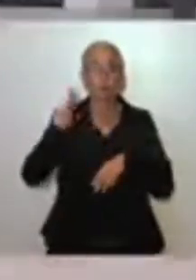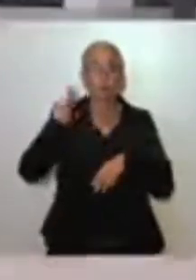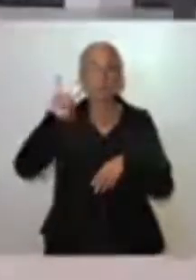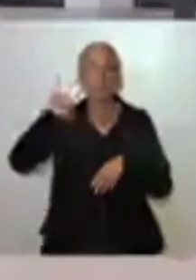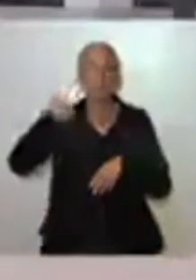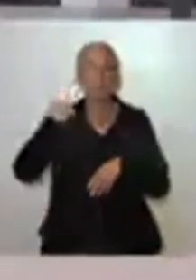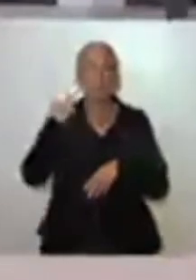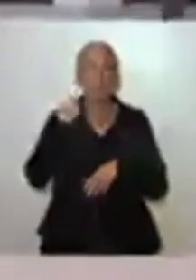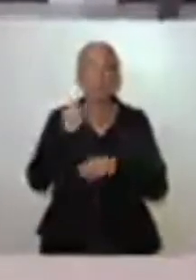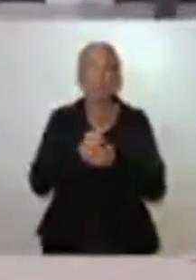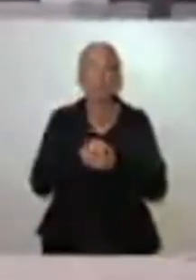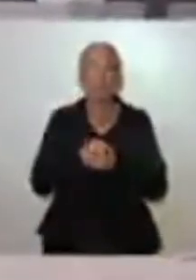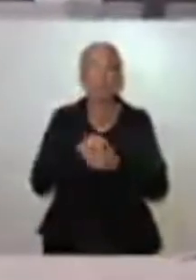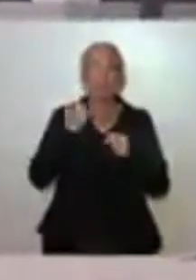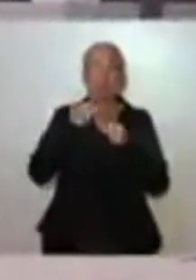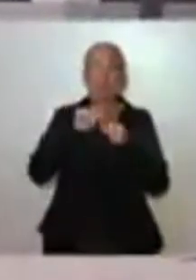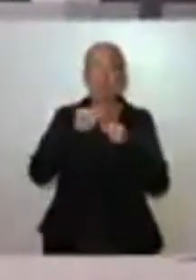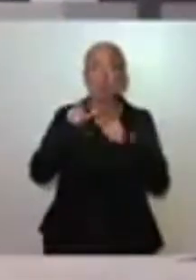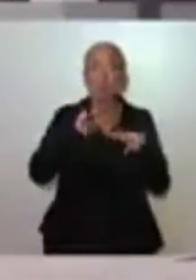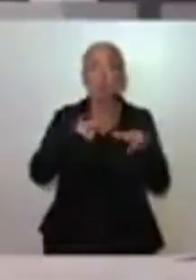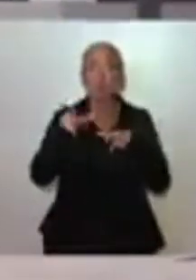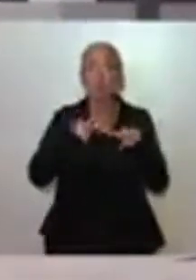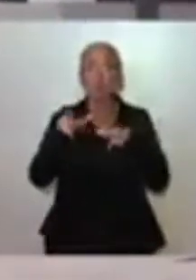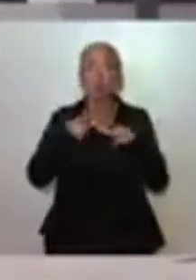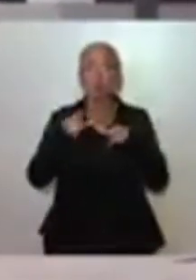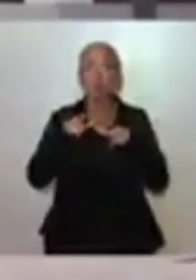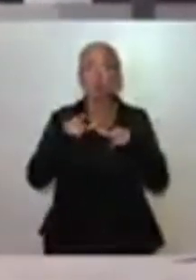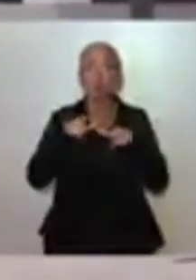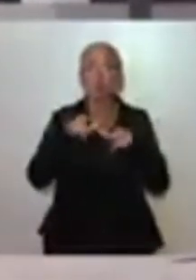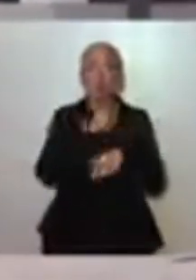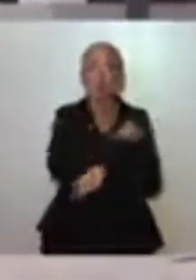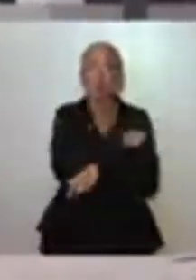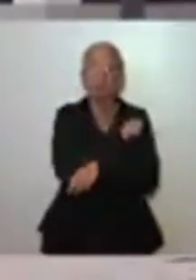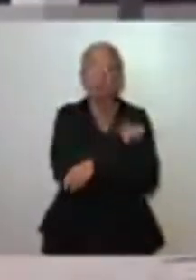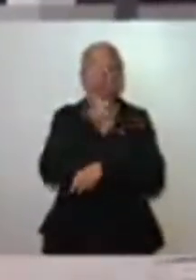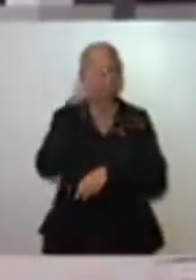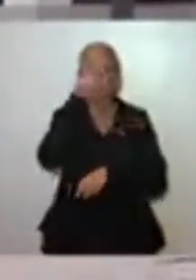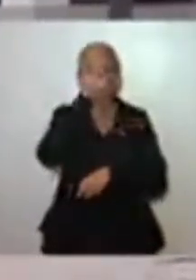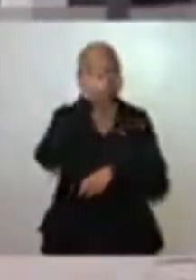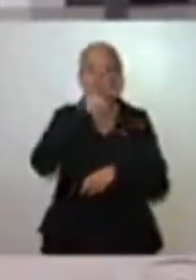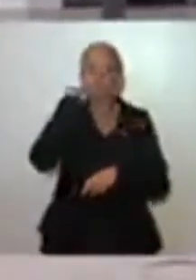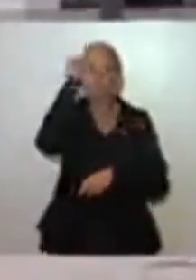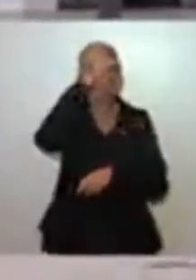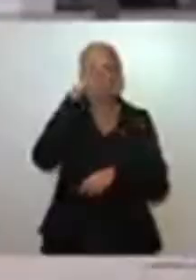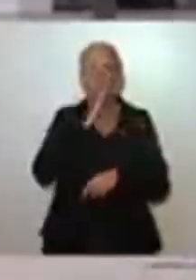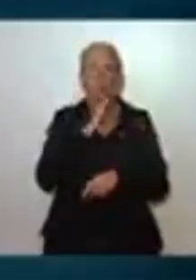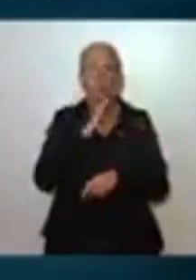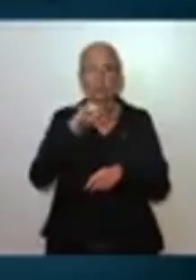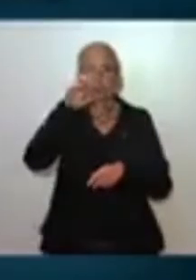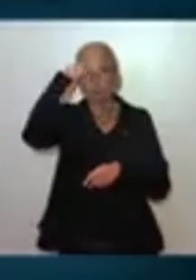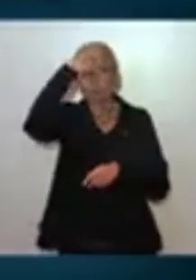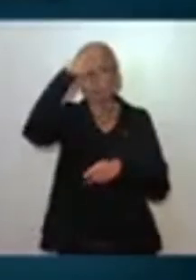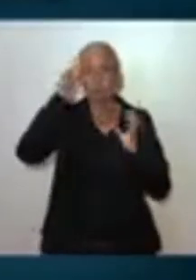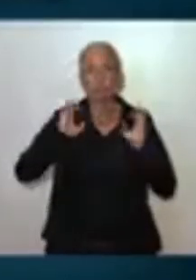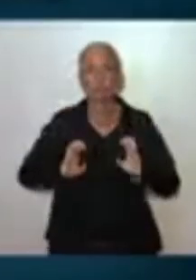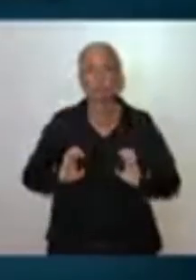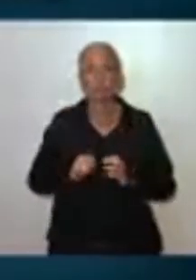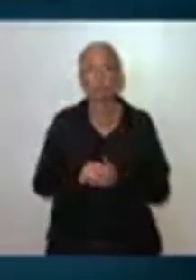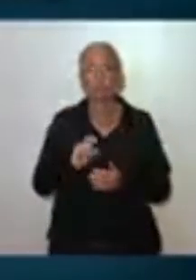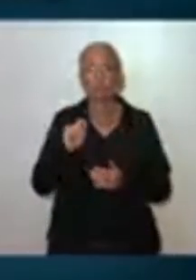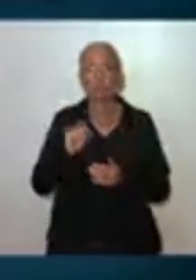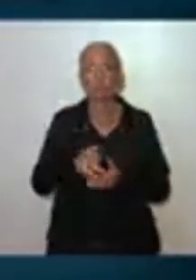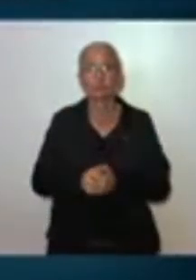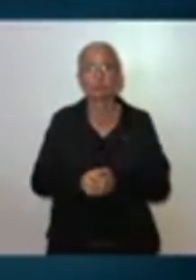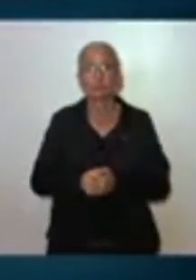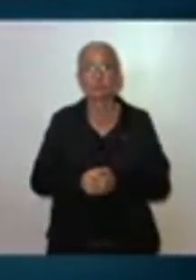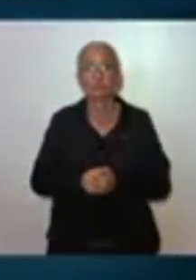jornal andaime essa atuação do governo a mobilização de estudantes em tempos difíceis no Brasil é uma forma de exercício da Cidadania Ministro